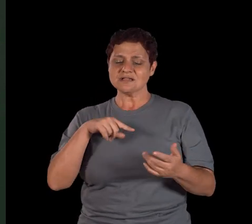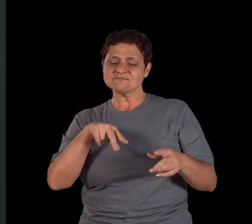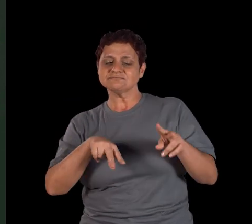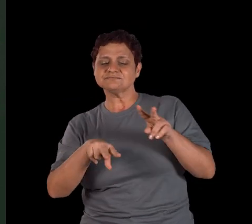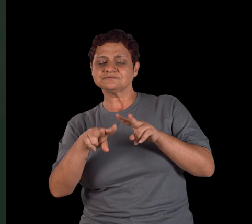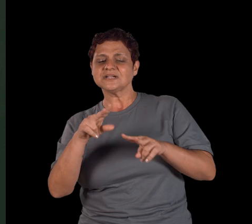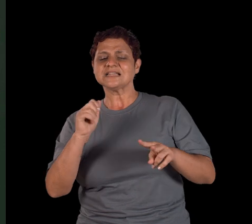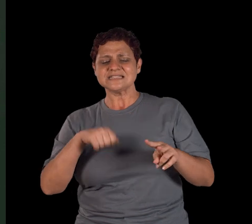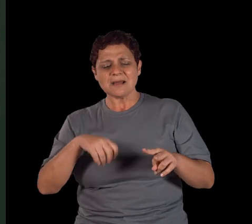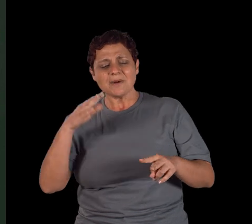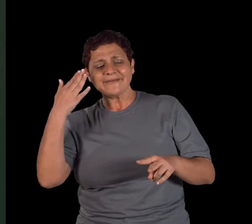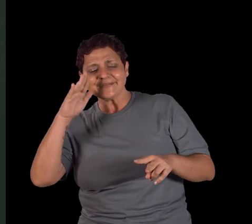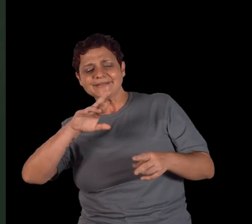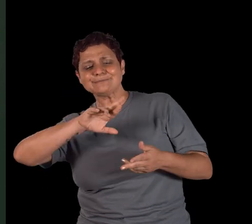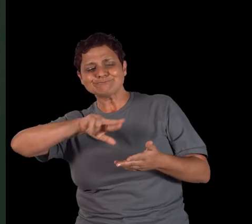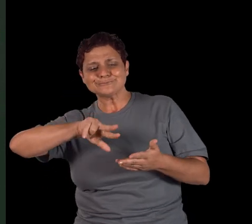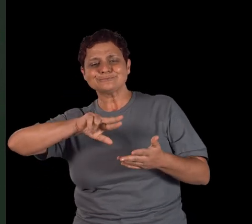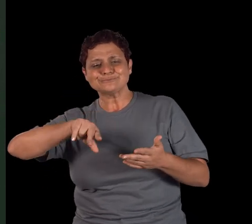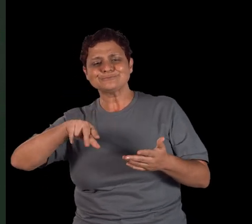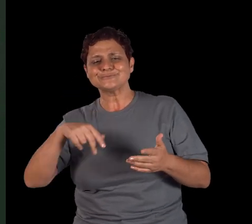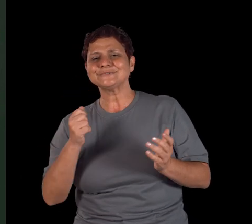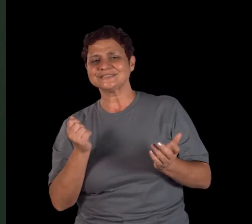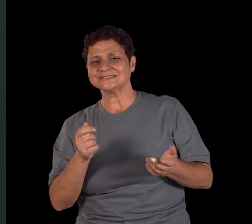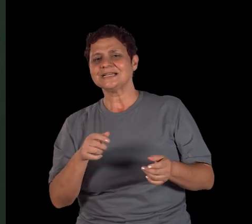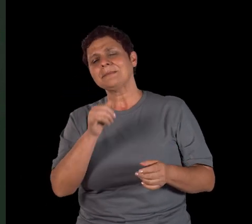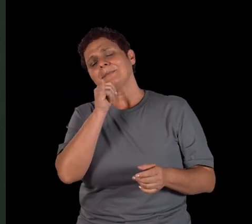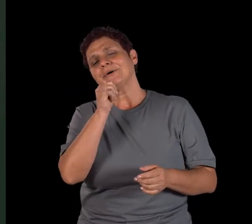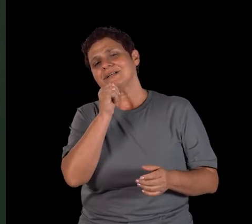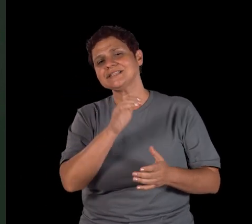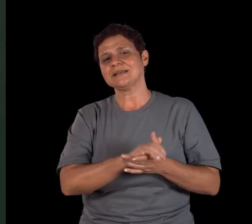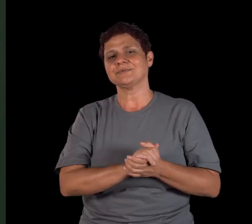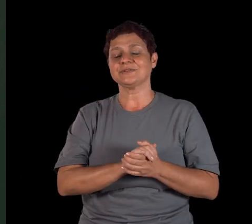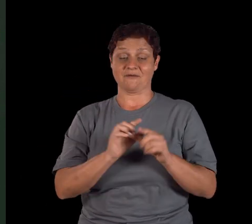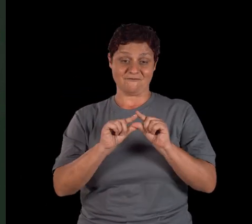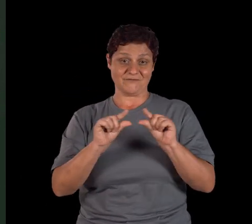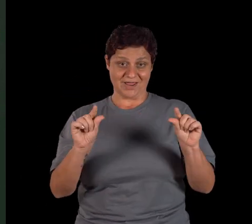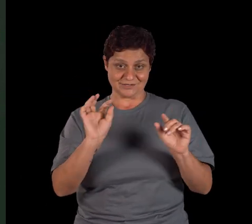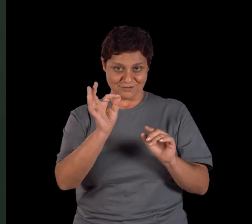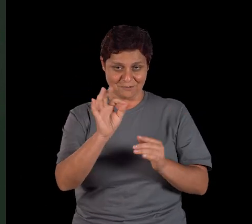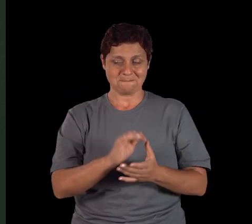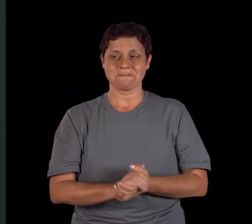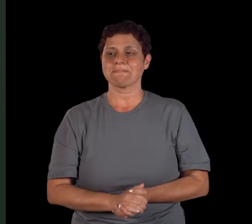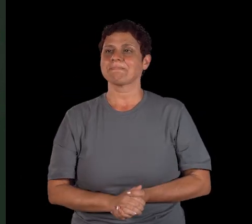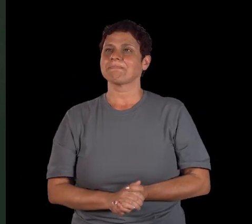com vários ângulos, né? Vários focos. Então, por exemplo, faz a frase assim, ó.